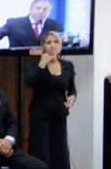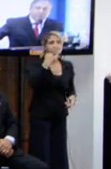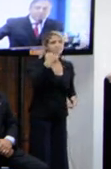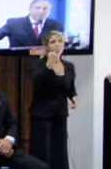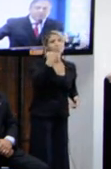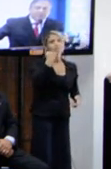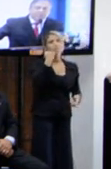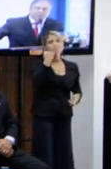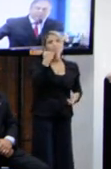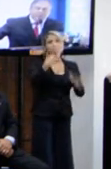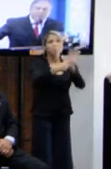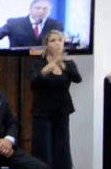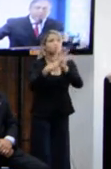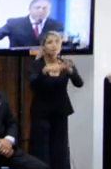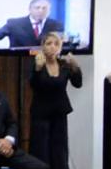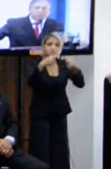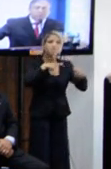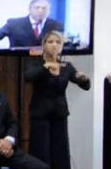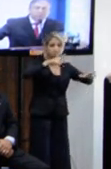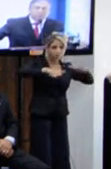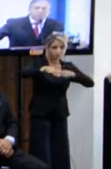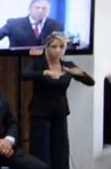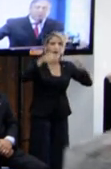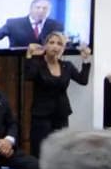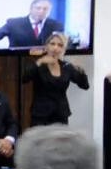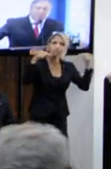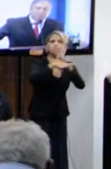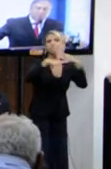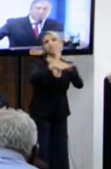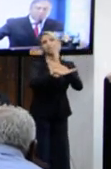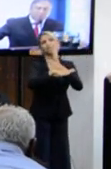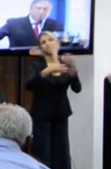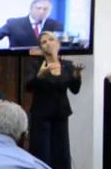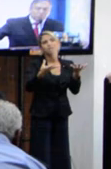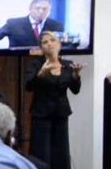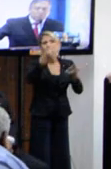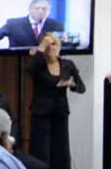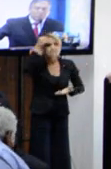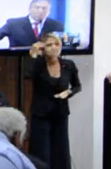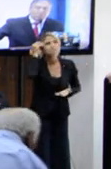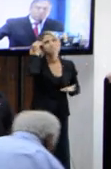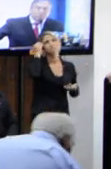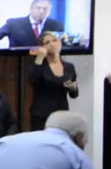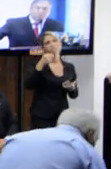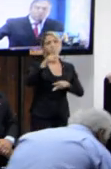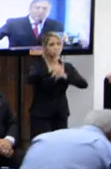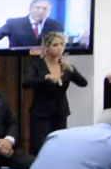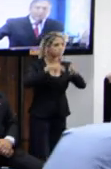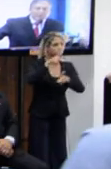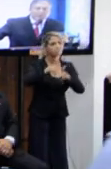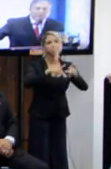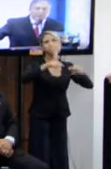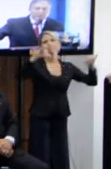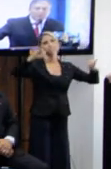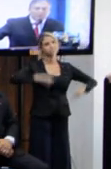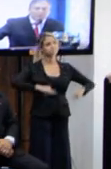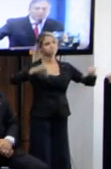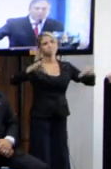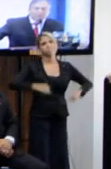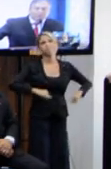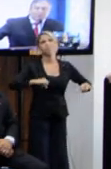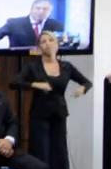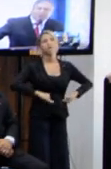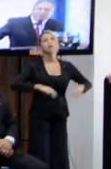trazer o empresariado, gerar emprego e renda para esse município, afastou essas pessoas e se tornou a maior empregadora da